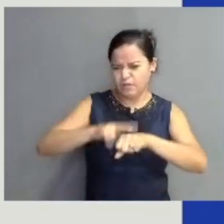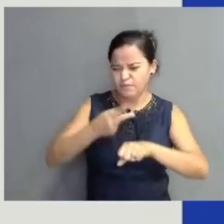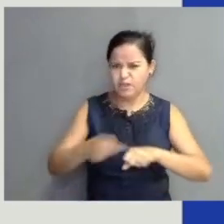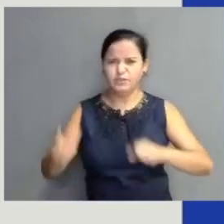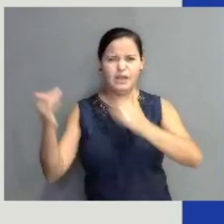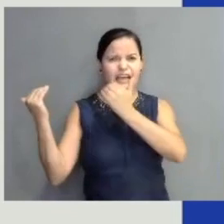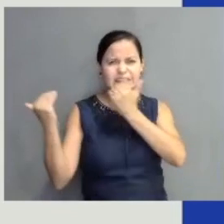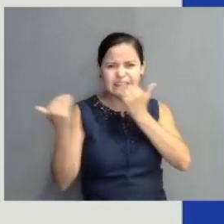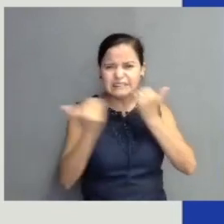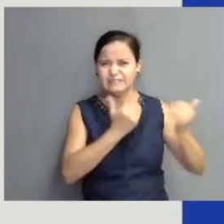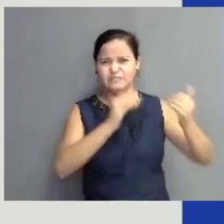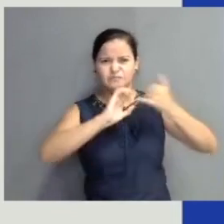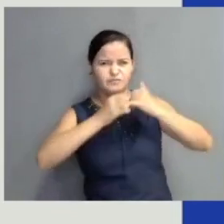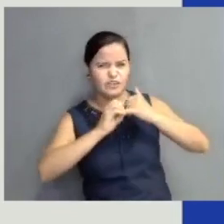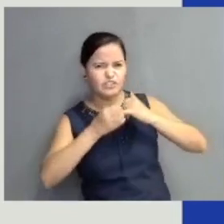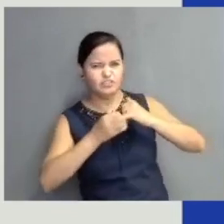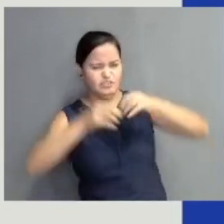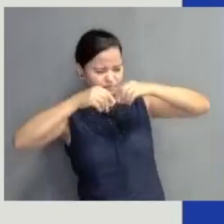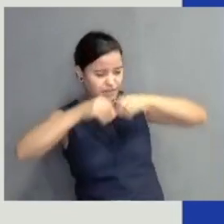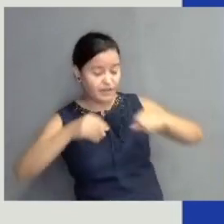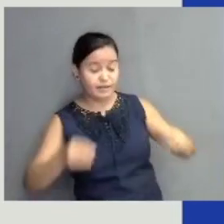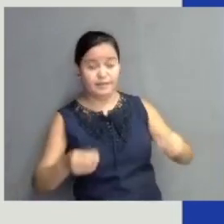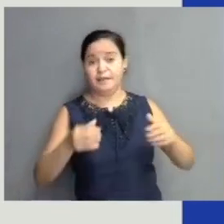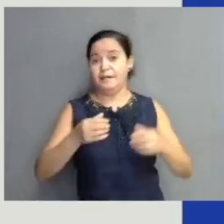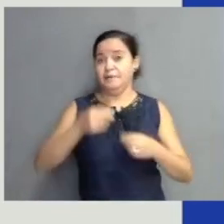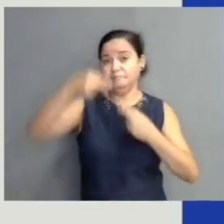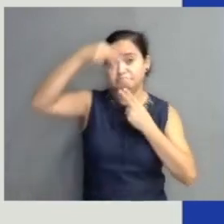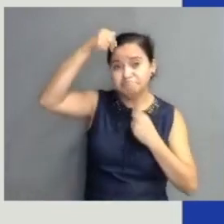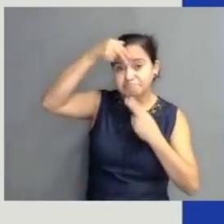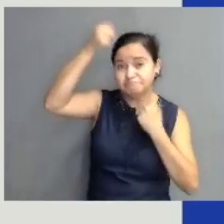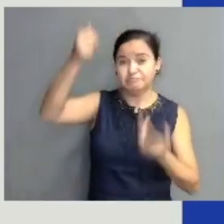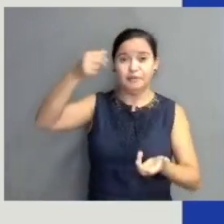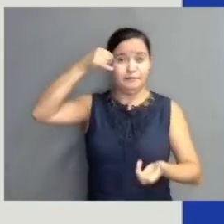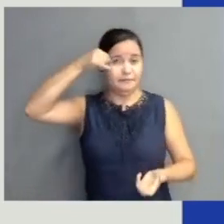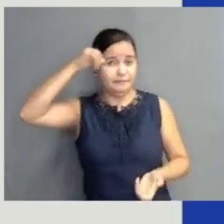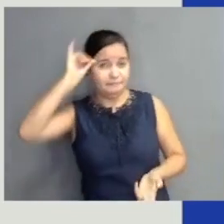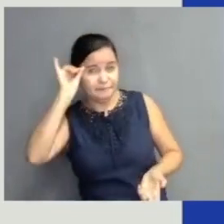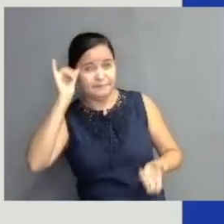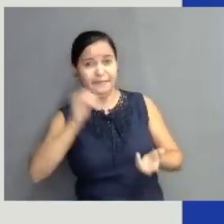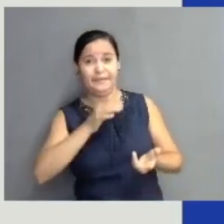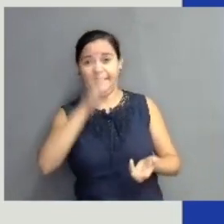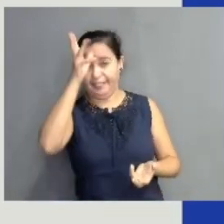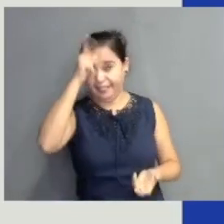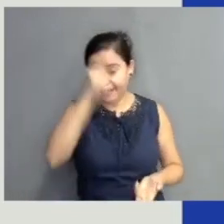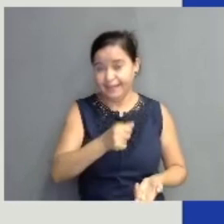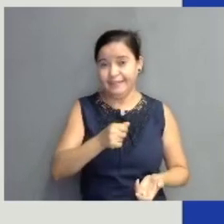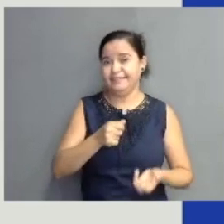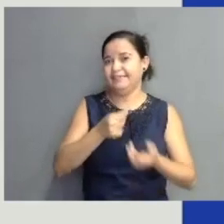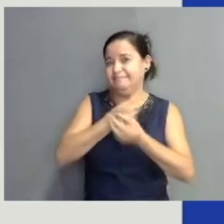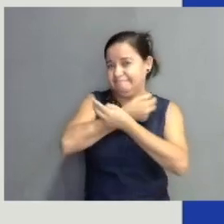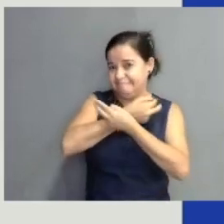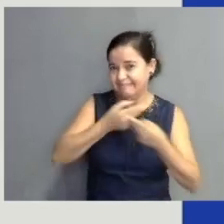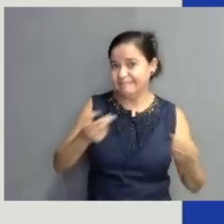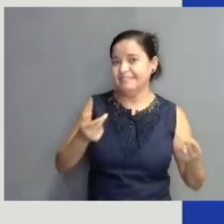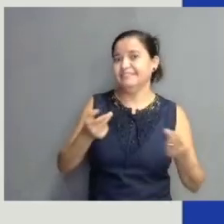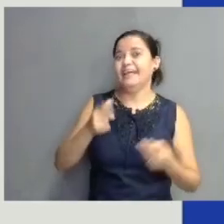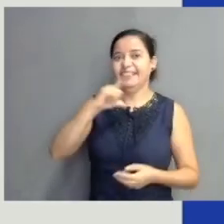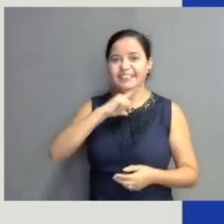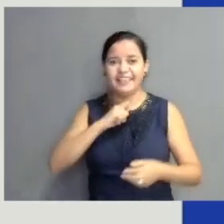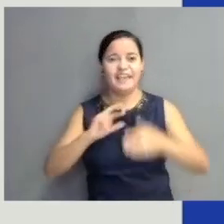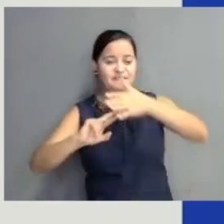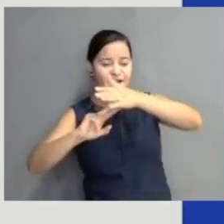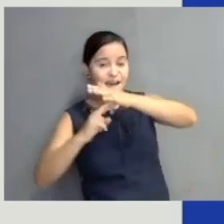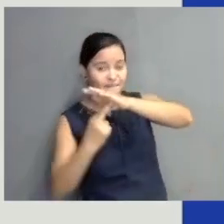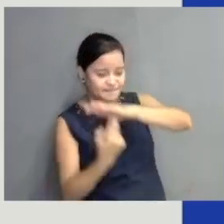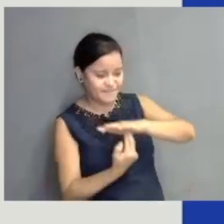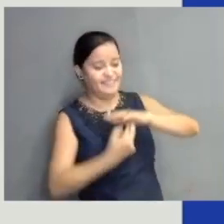feijão e farinha, bode, suíno, galinha, miudeza, rapadura. É esta a imagem pura de uma feira